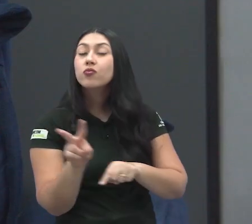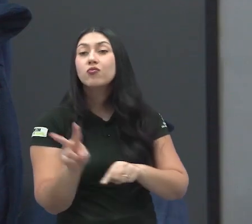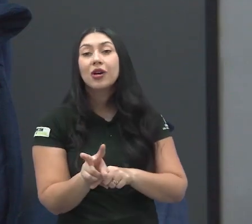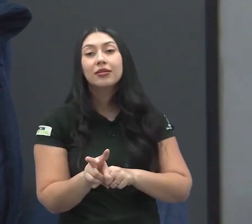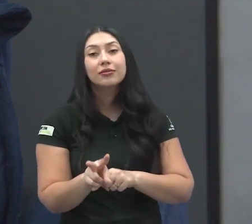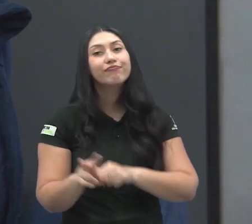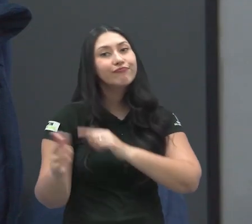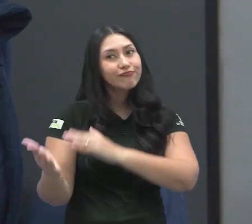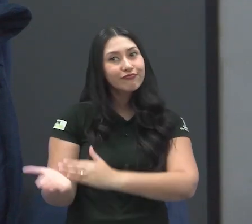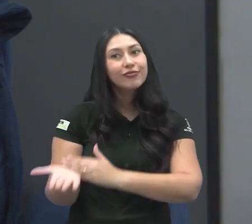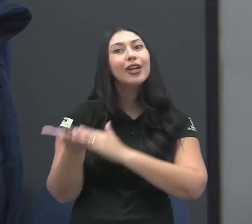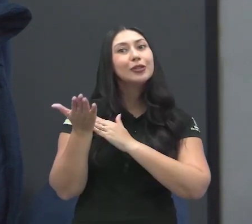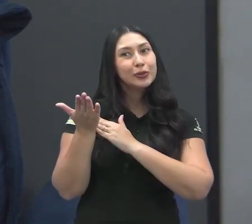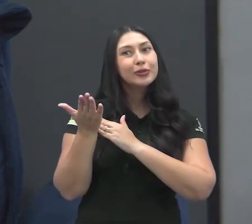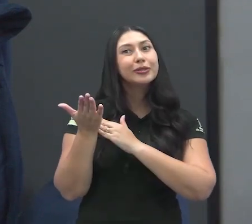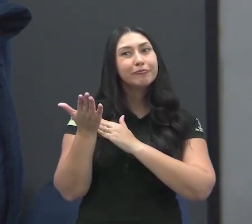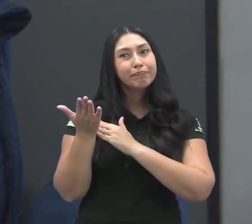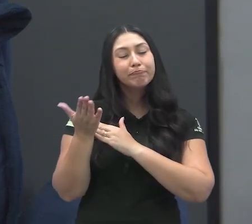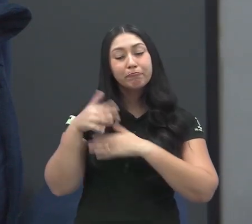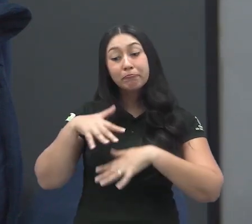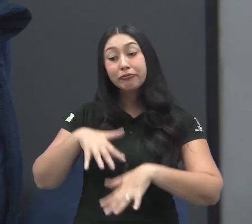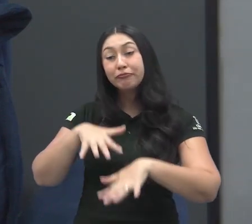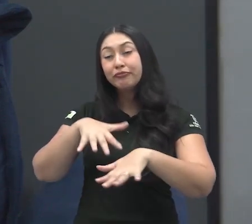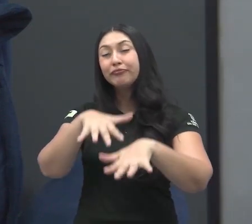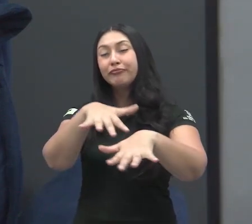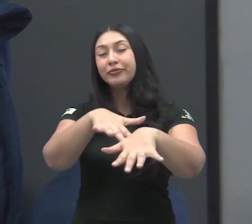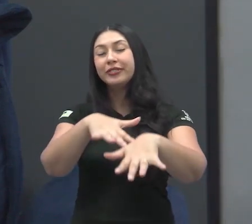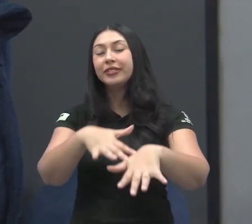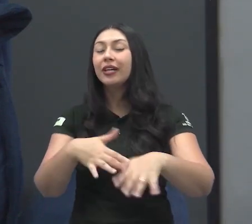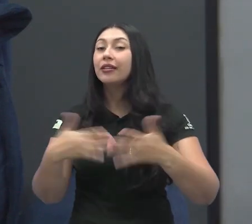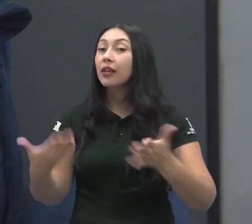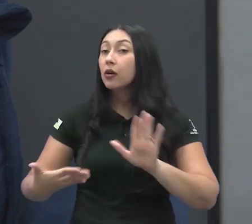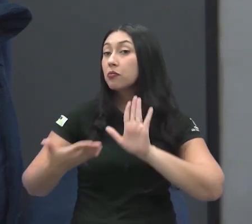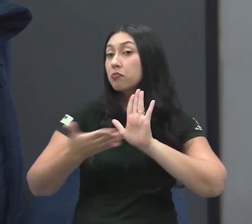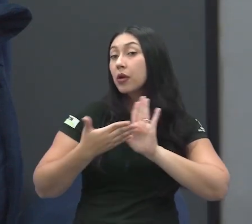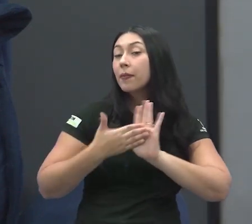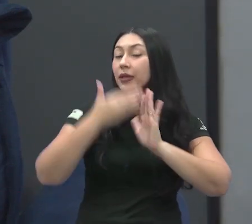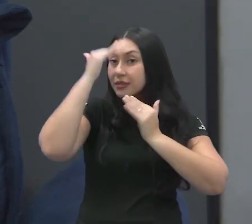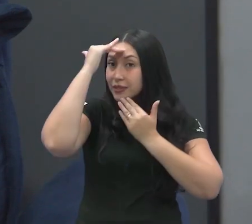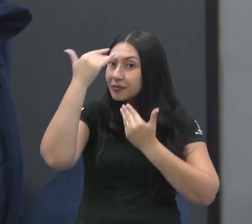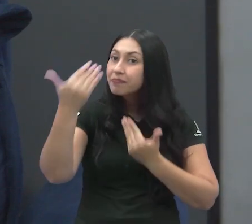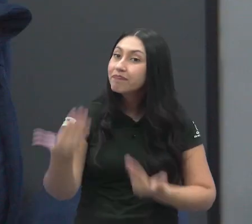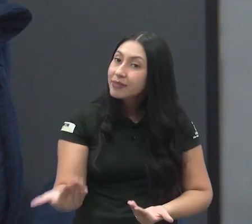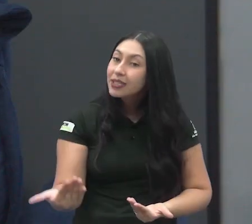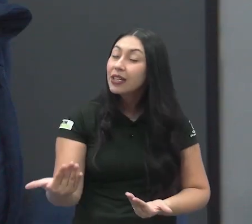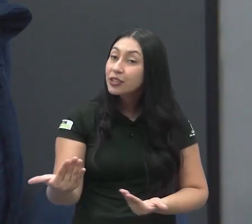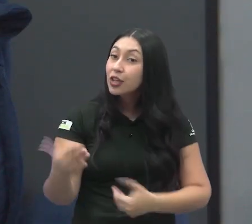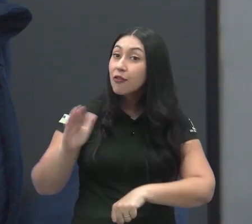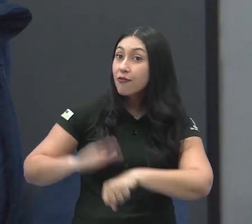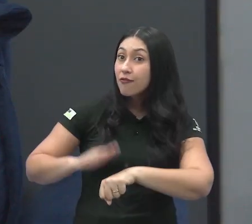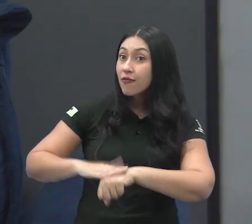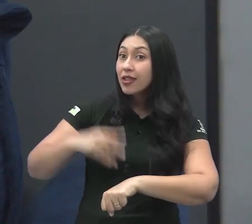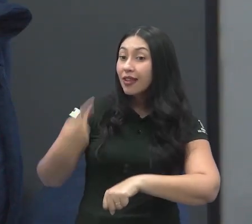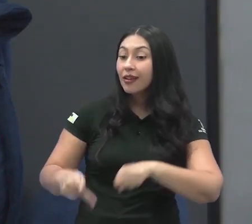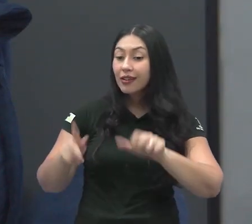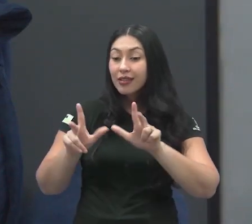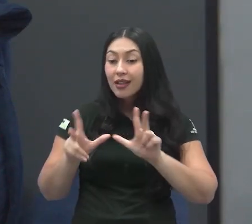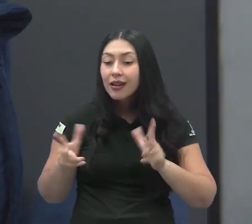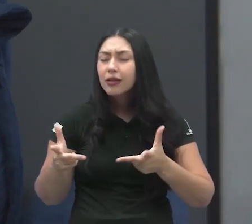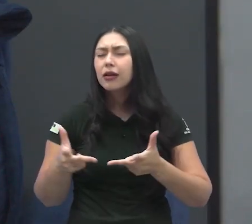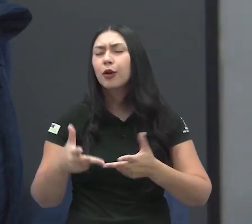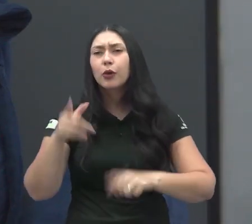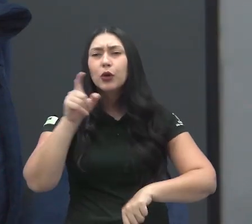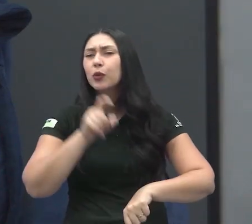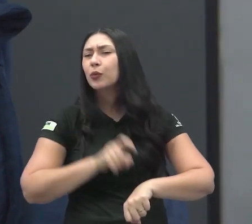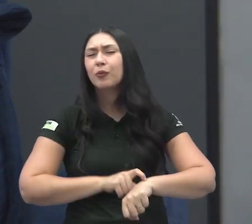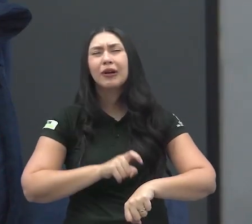da gente que tá peregrinando. Então a gente propôs essa homenagem, né, que foi feita aqui na Câmara Municipal.